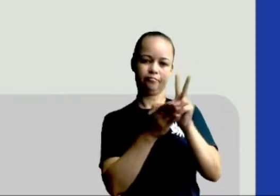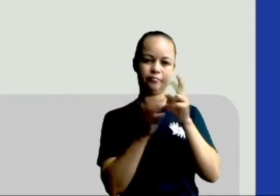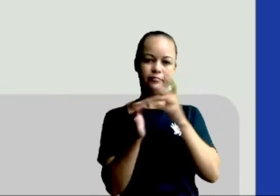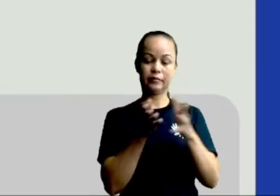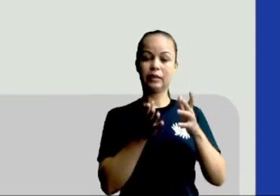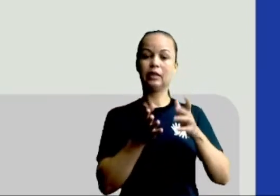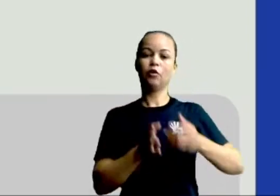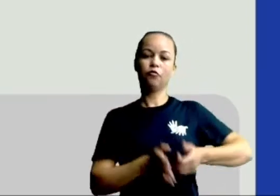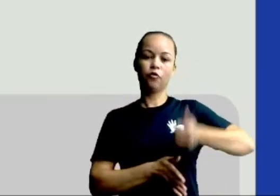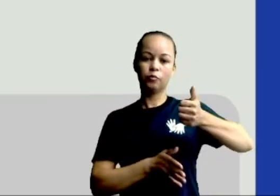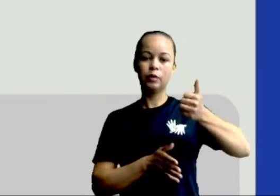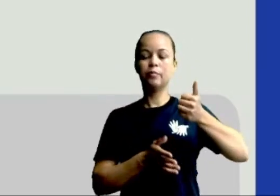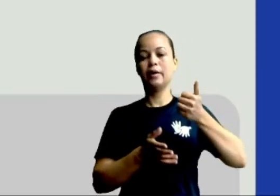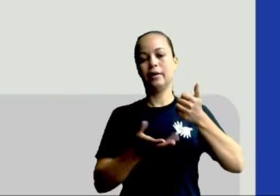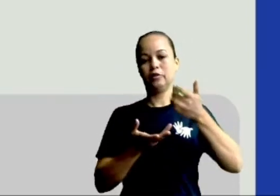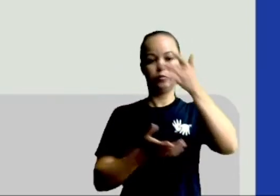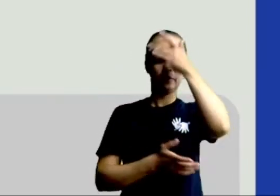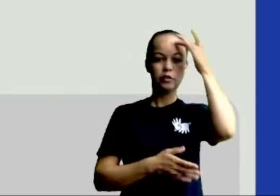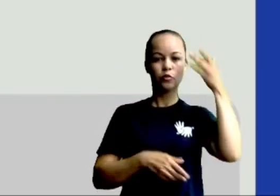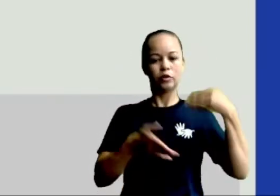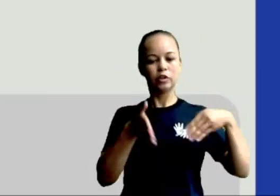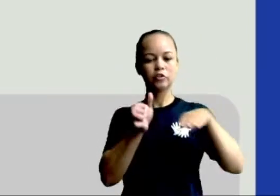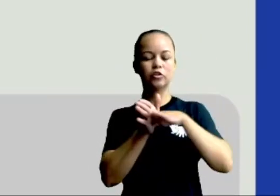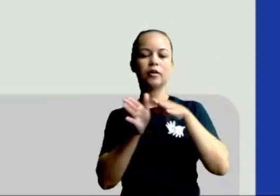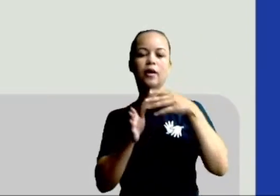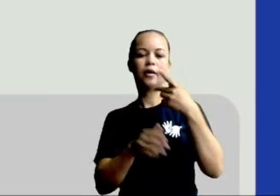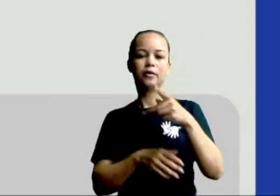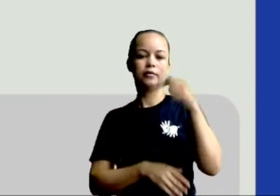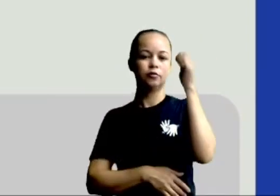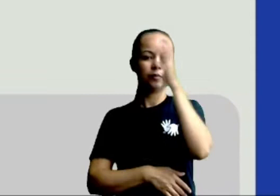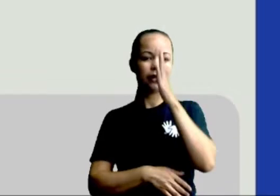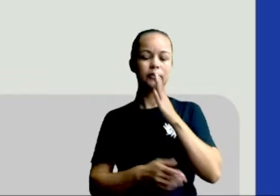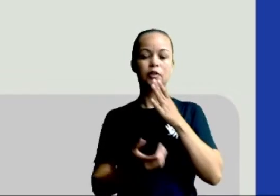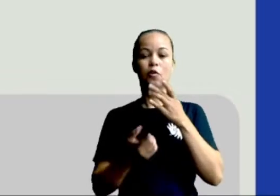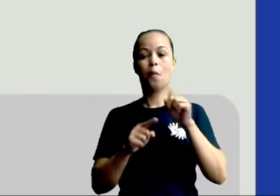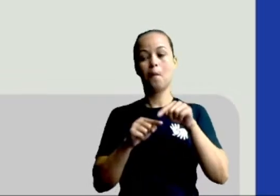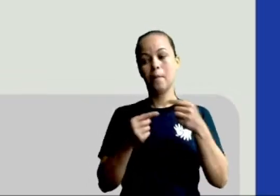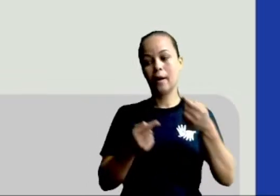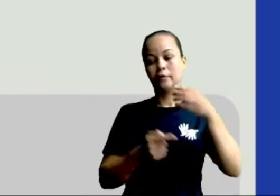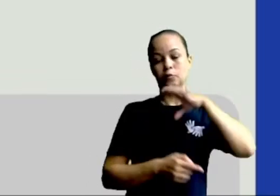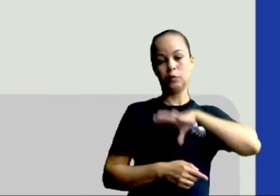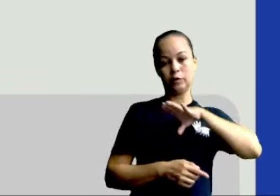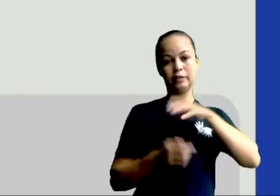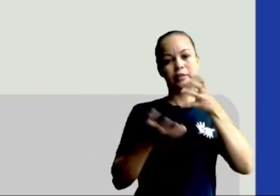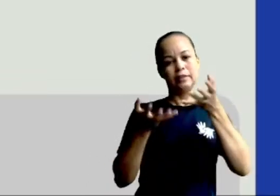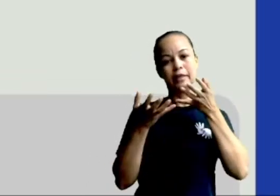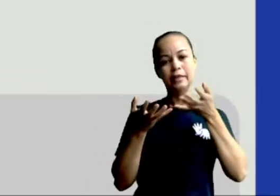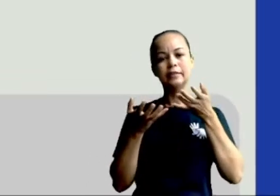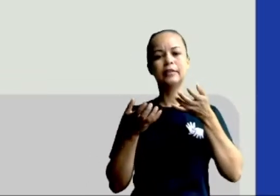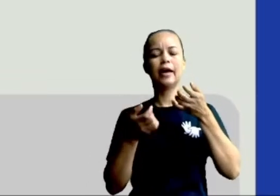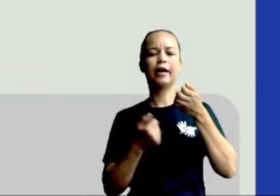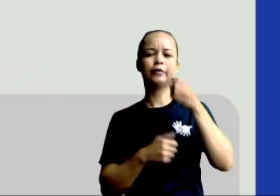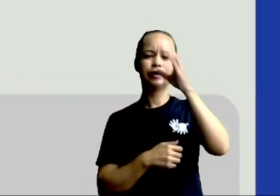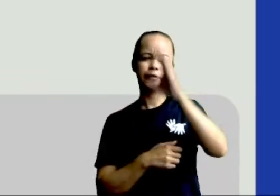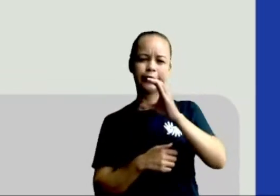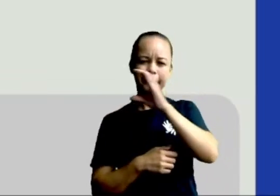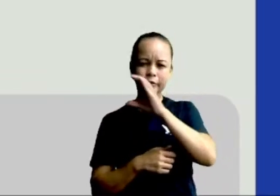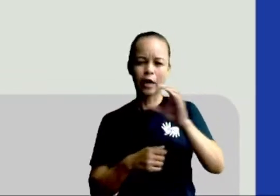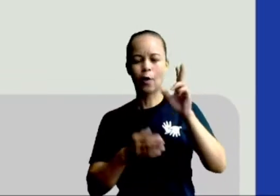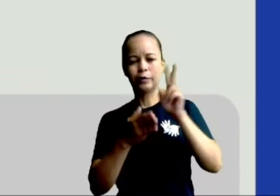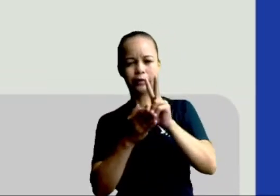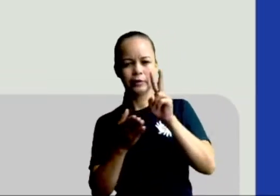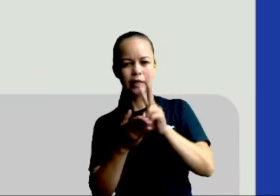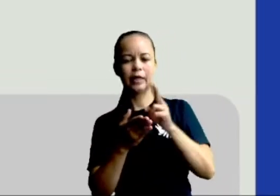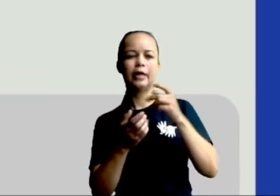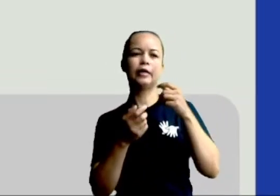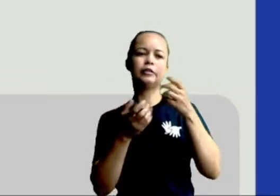primeiros habitantes do Brasil, mas os portugueses quiseram dominar os índios, catequizar, fazer com que os índios passassem a ter a